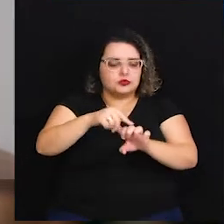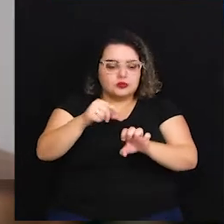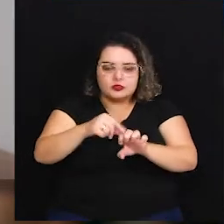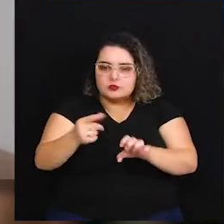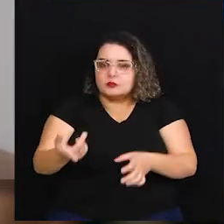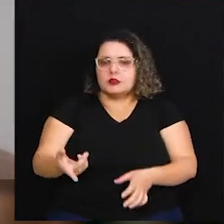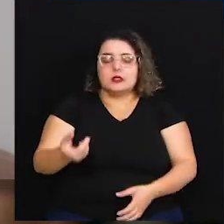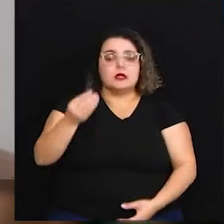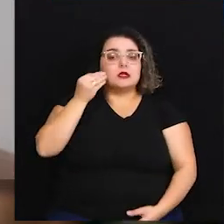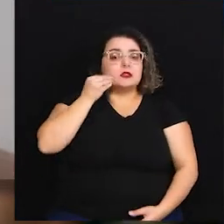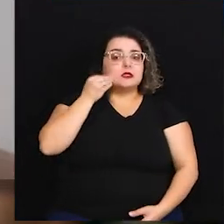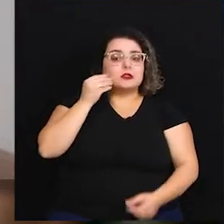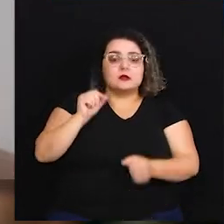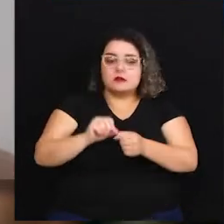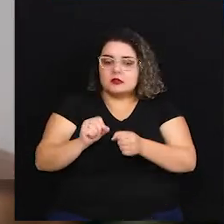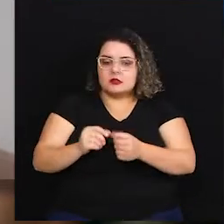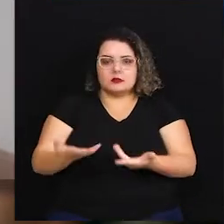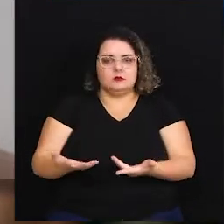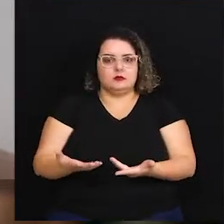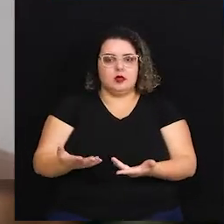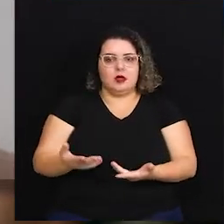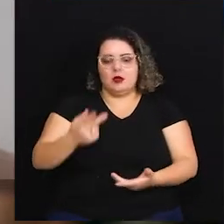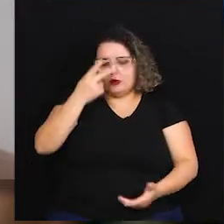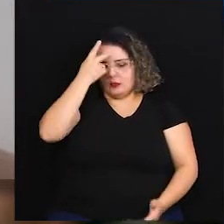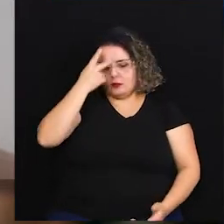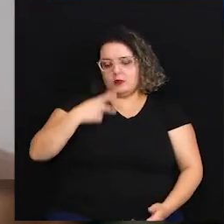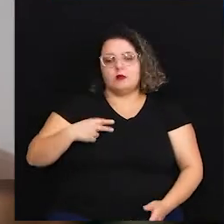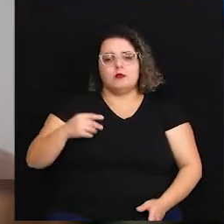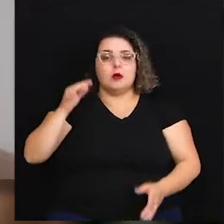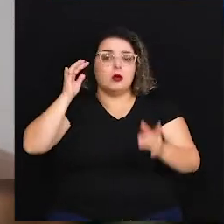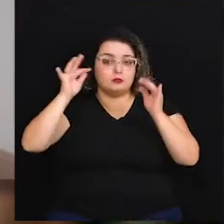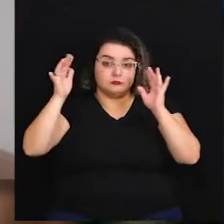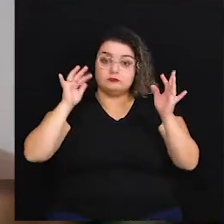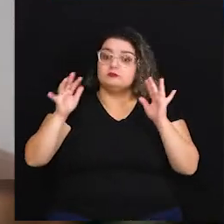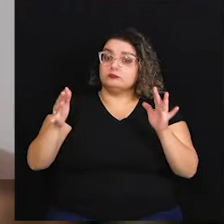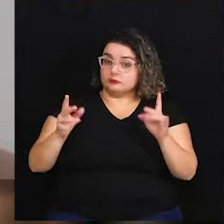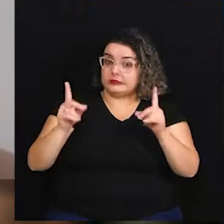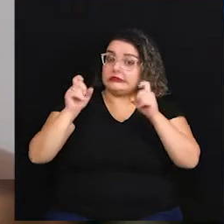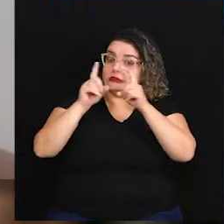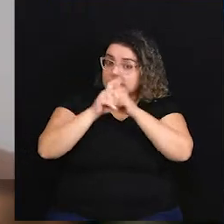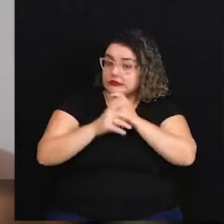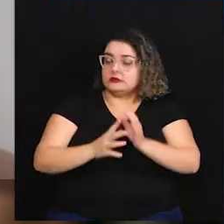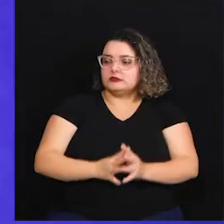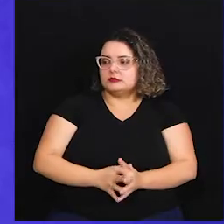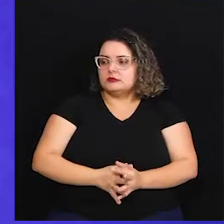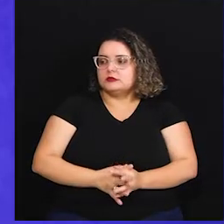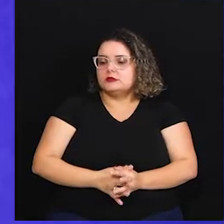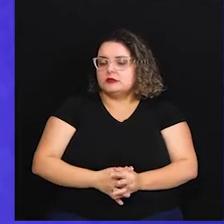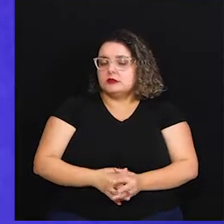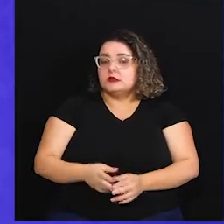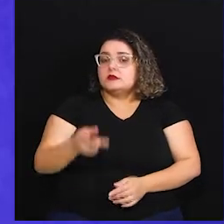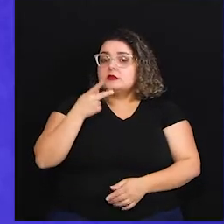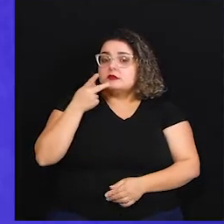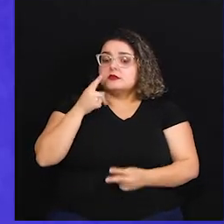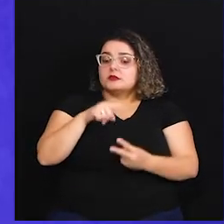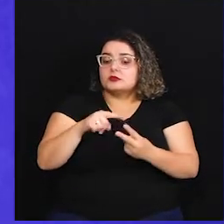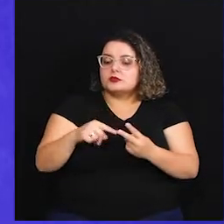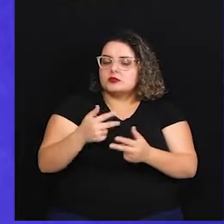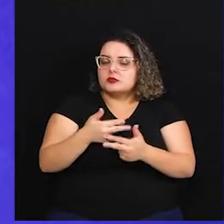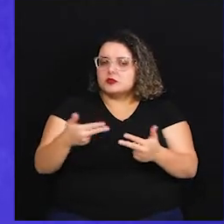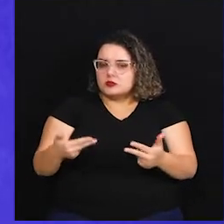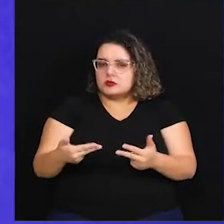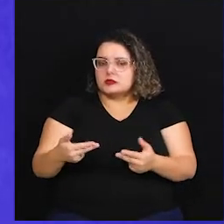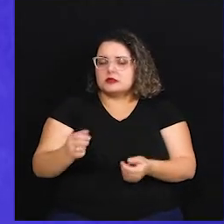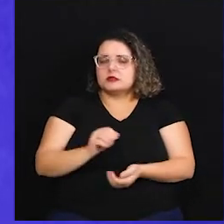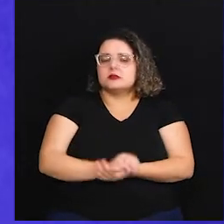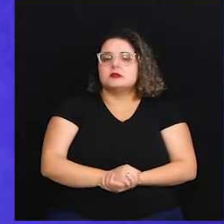empreender, de tentar fazer, de seguir o próprio sonho. Então, isso é algo bem complexo. Você mencionou duas coisas,